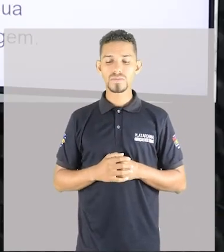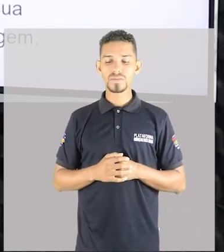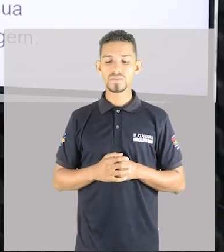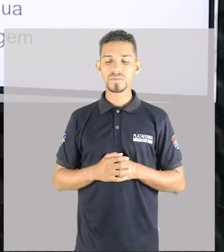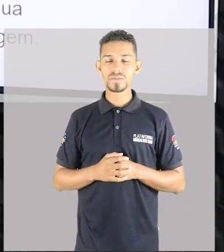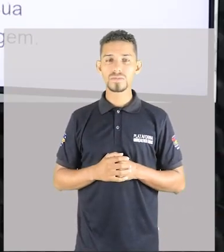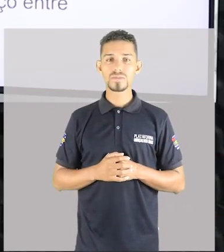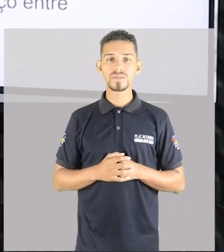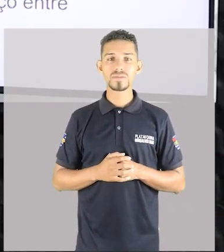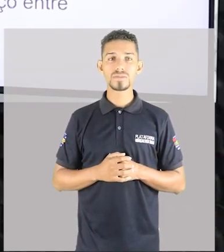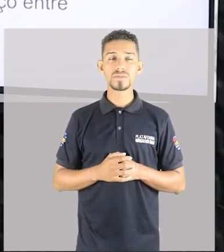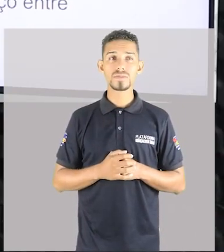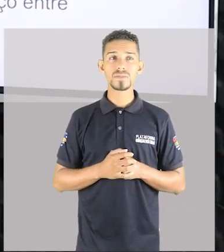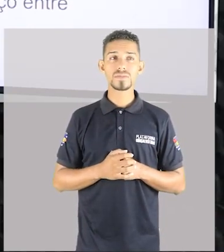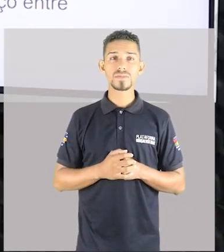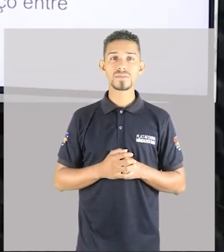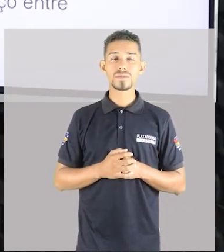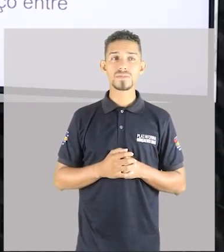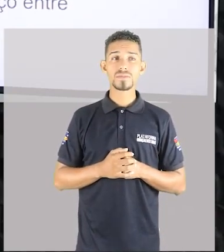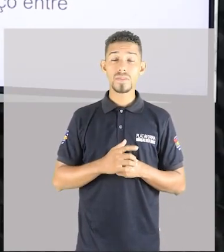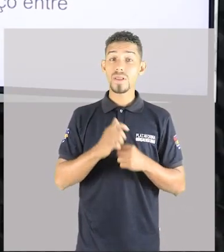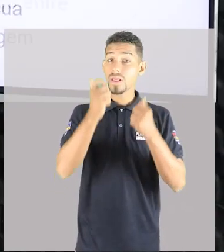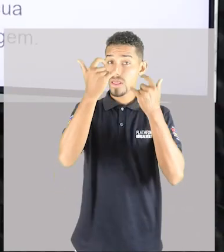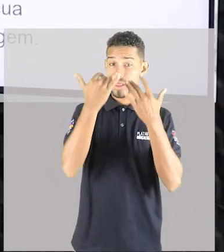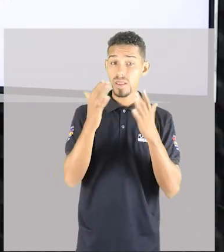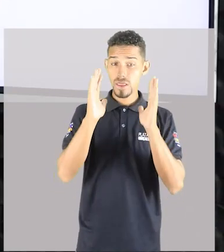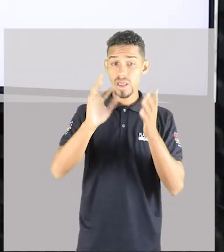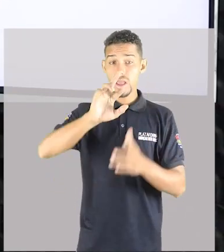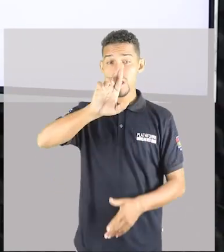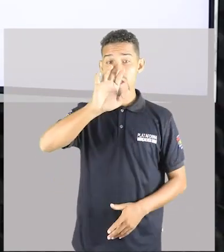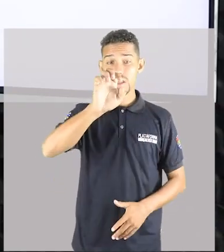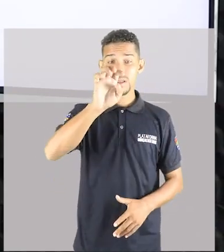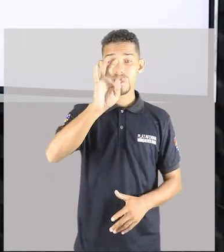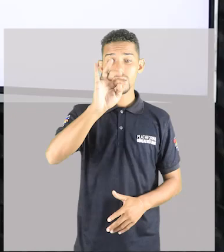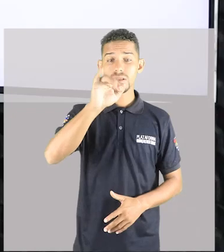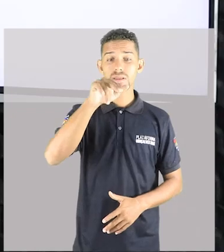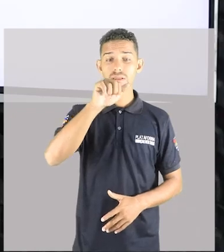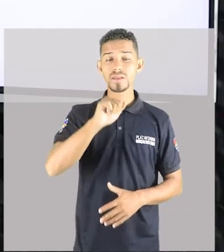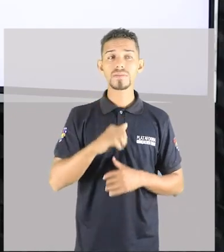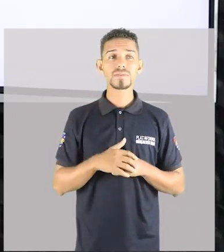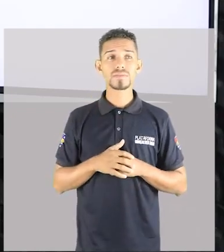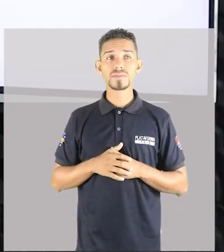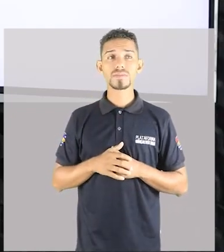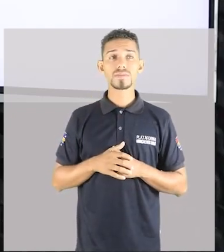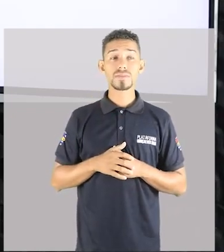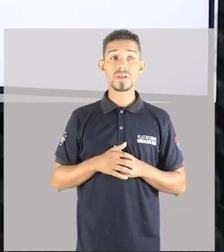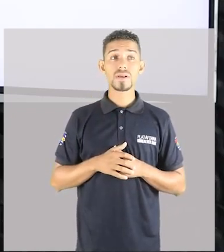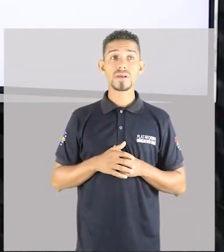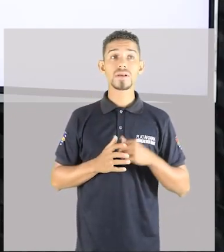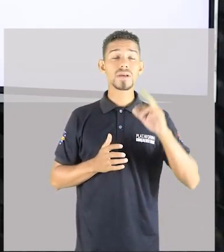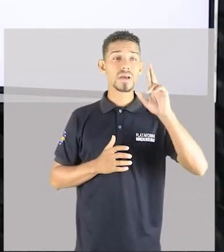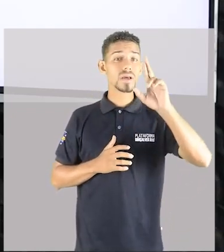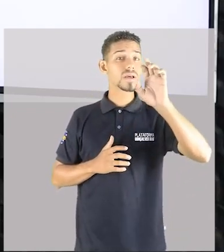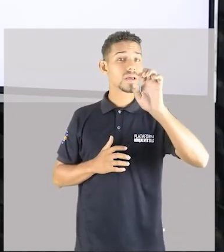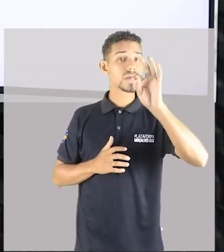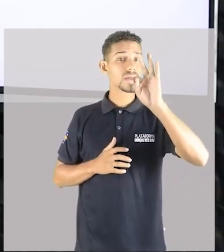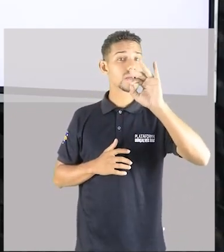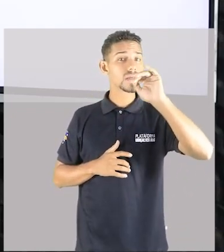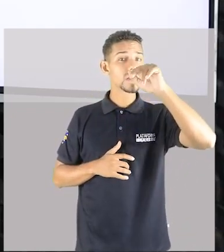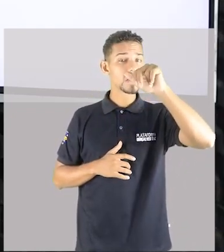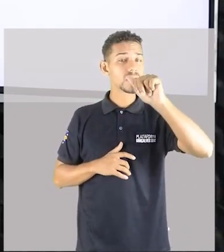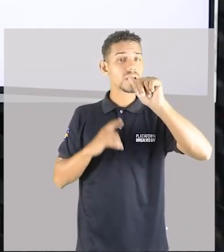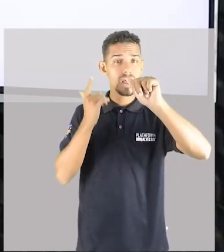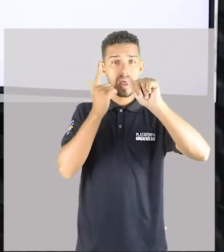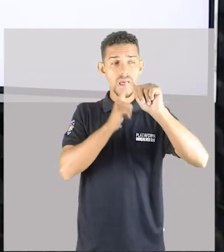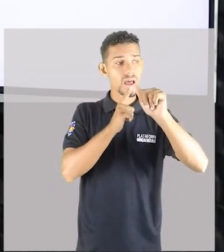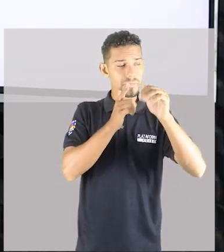Então, vamos para outra aqui. Falamos da retina. Deixa eu voltar lá, né, para a retina. A retina é onde a imagem é